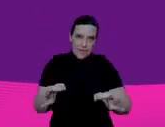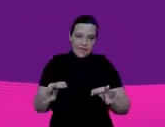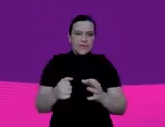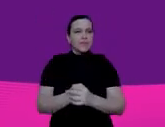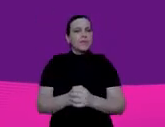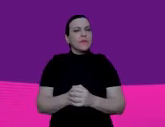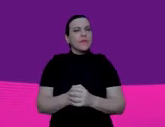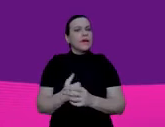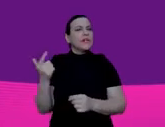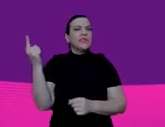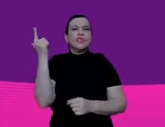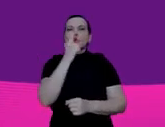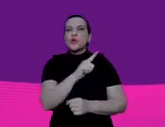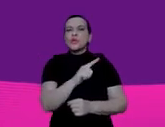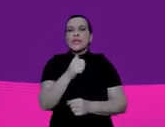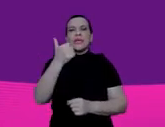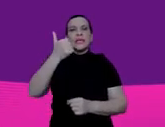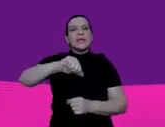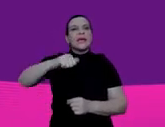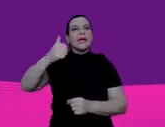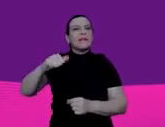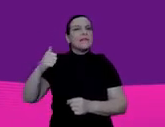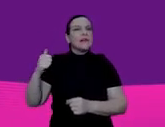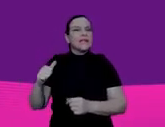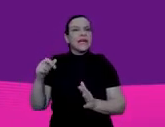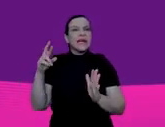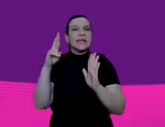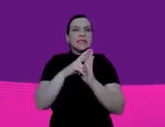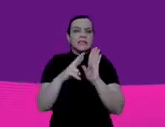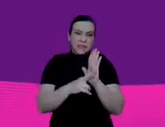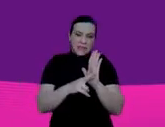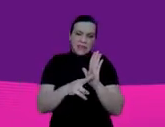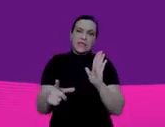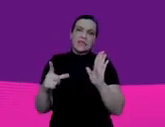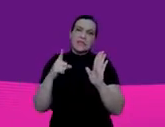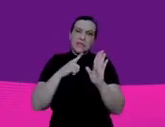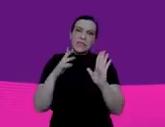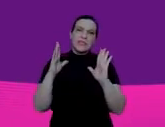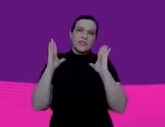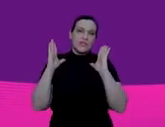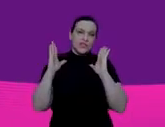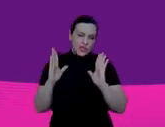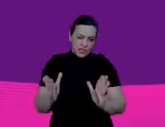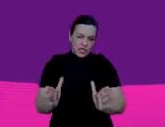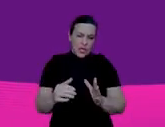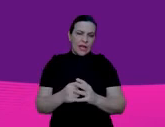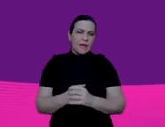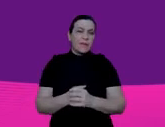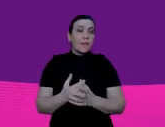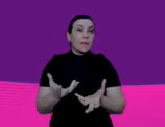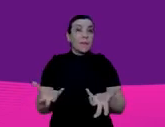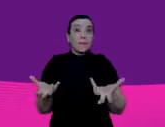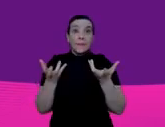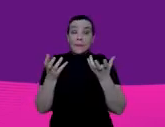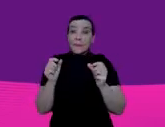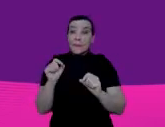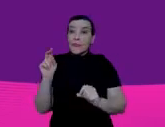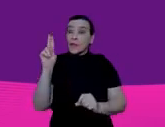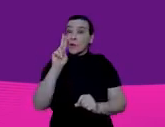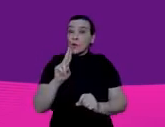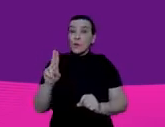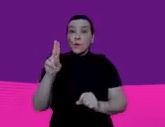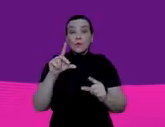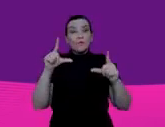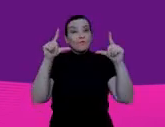o desempenho desse protocolo? A gente tem alguns pontos chaves. A gente quer reduzir o uso desnecessário de opioides